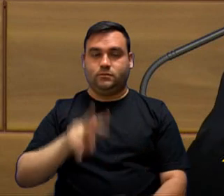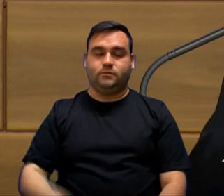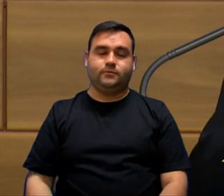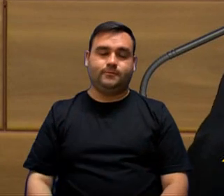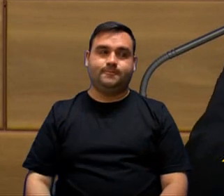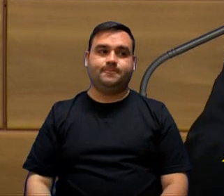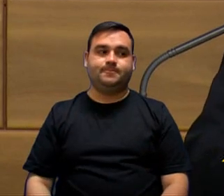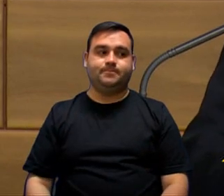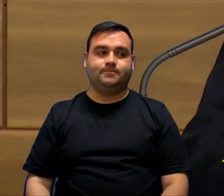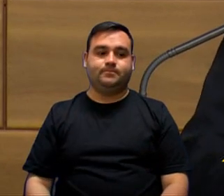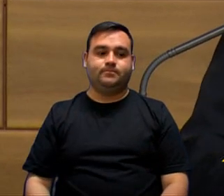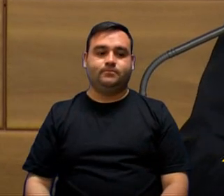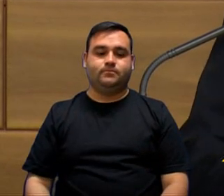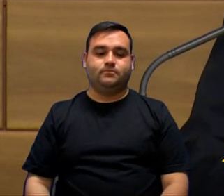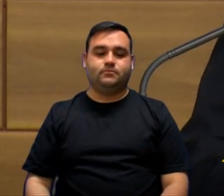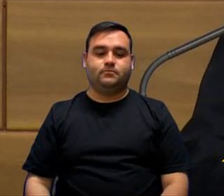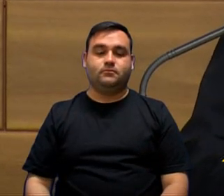Cachorrão.